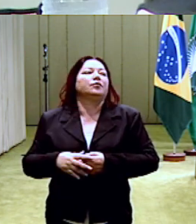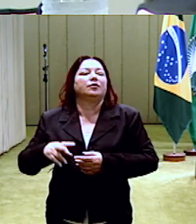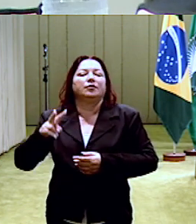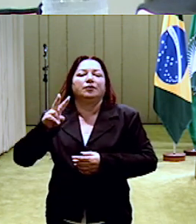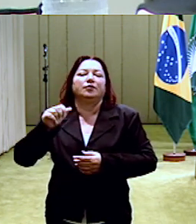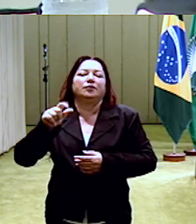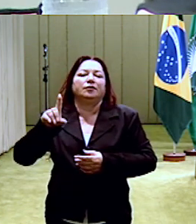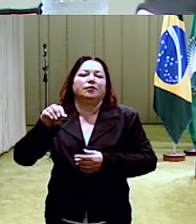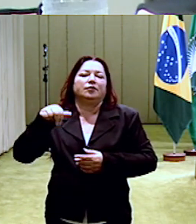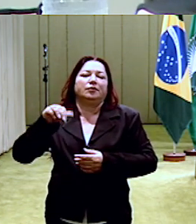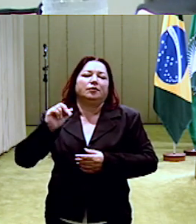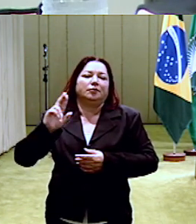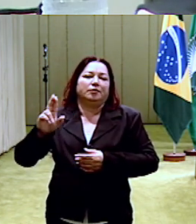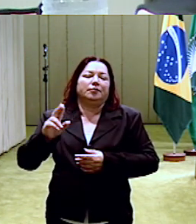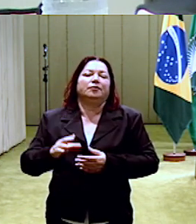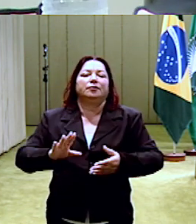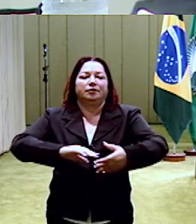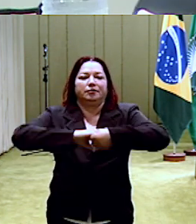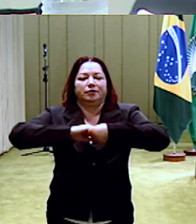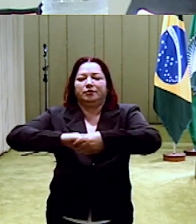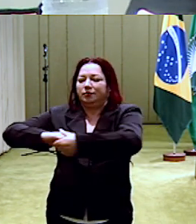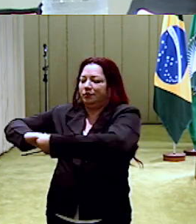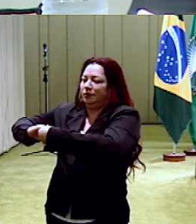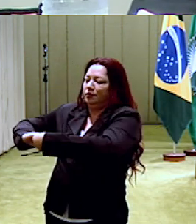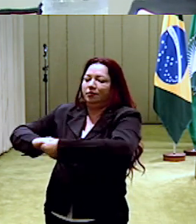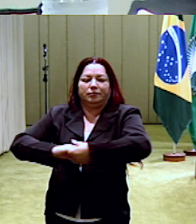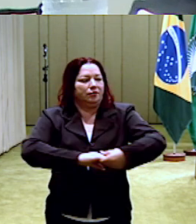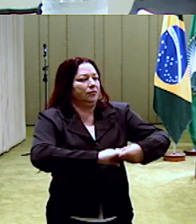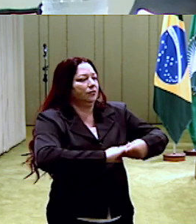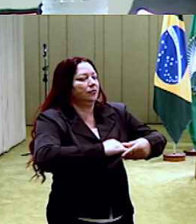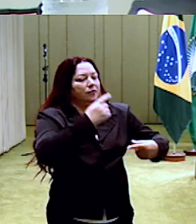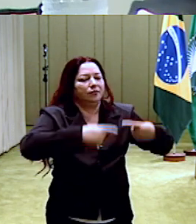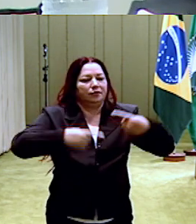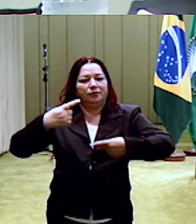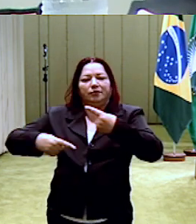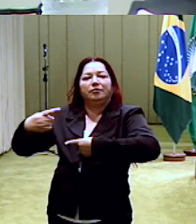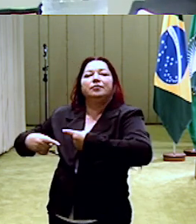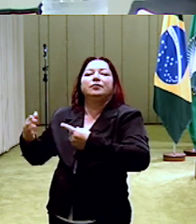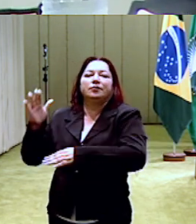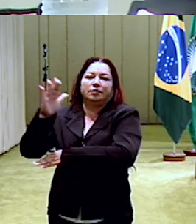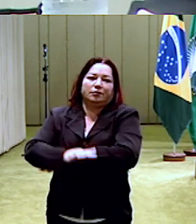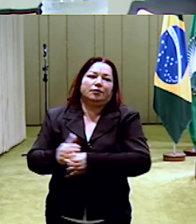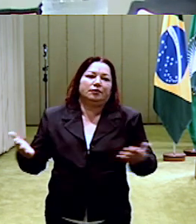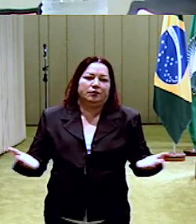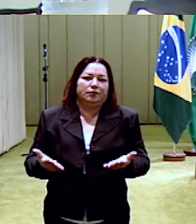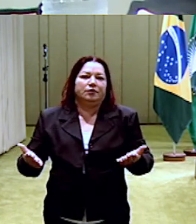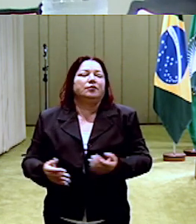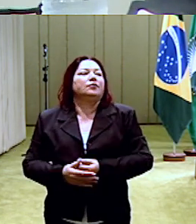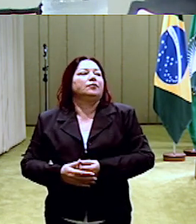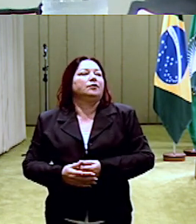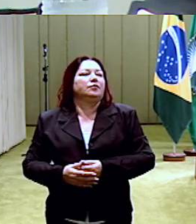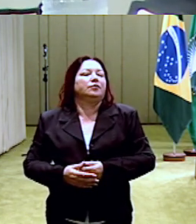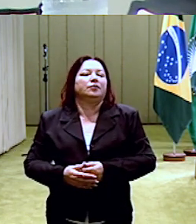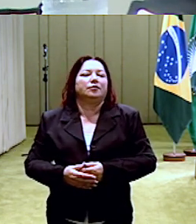Aguiar, na pessoa de quem eu também cumprimento os demais debatedores e debatedoras dessa tarde. Vou